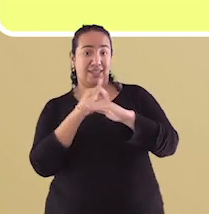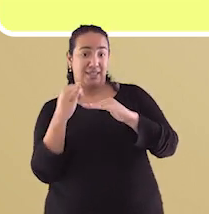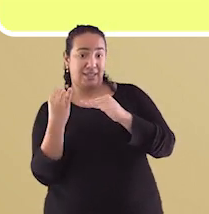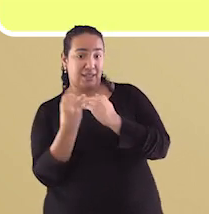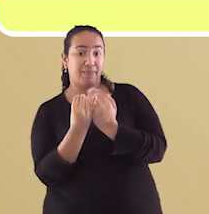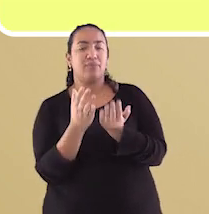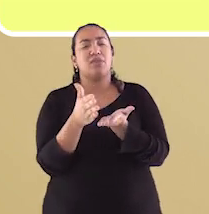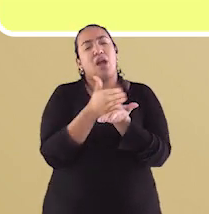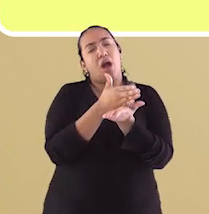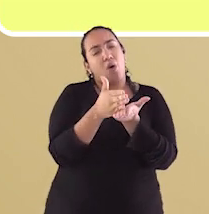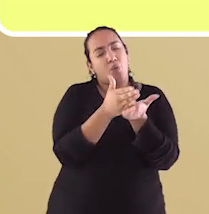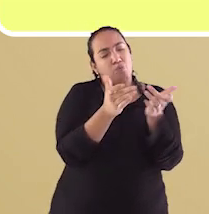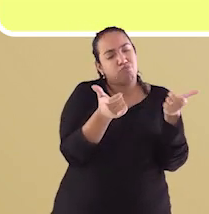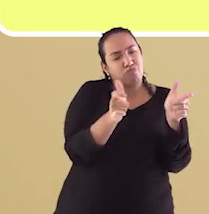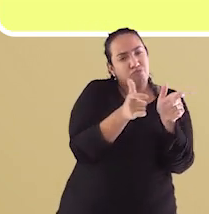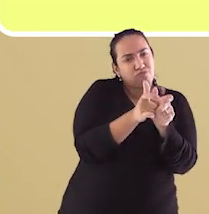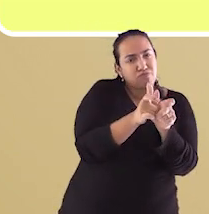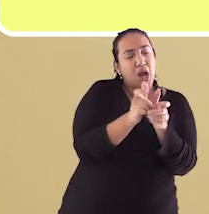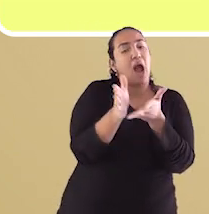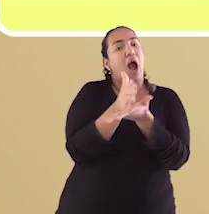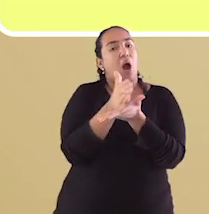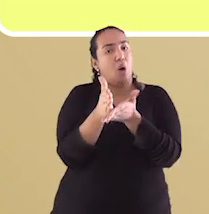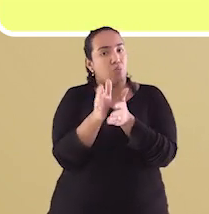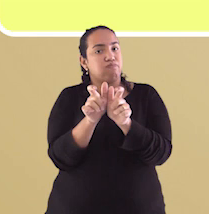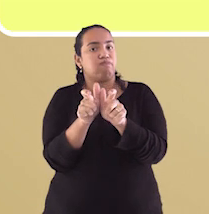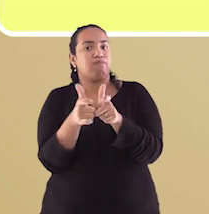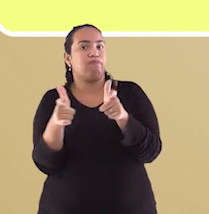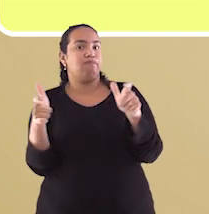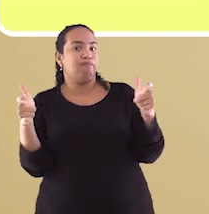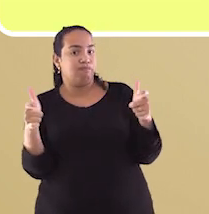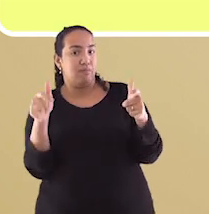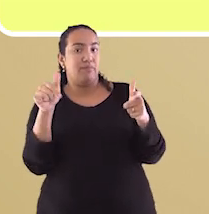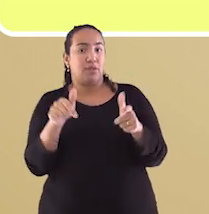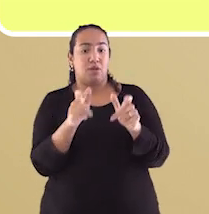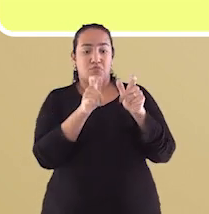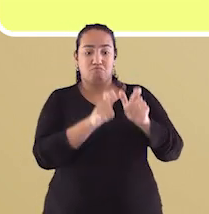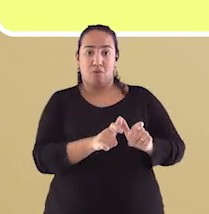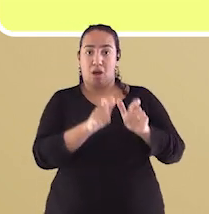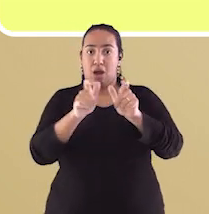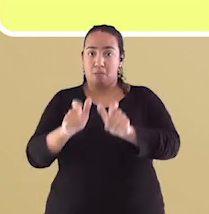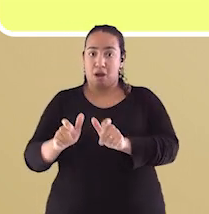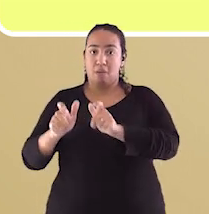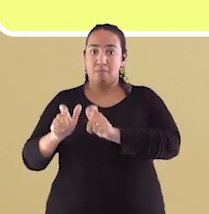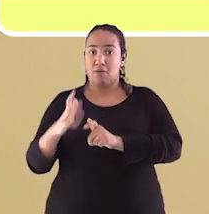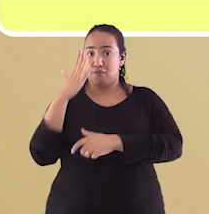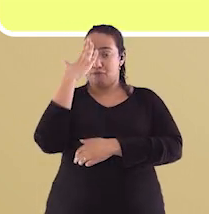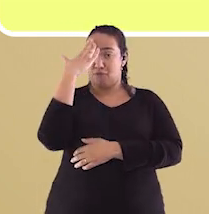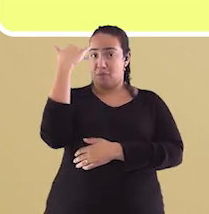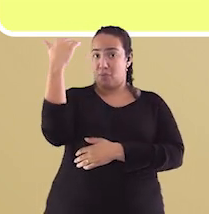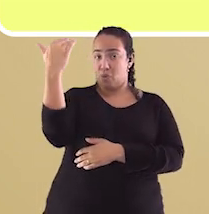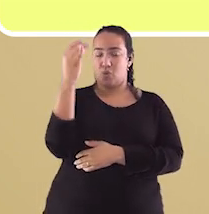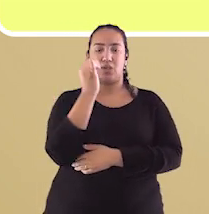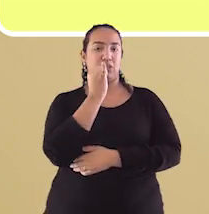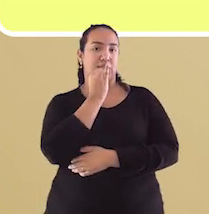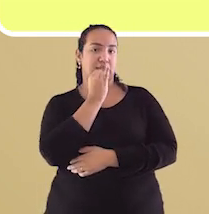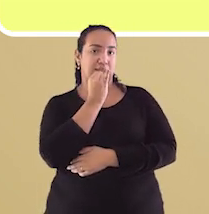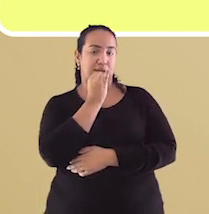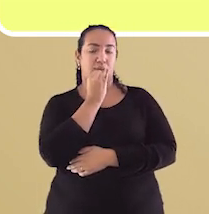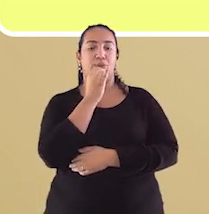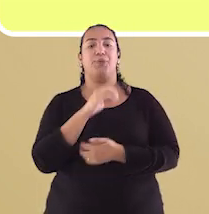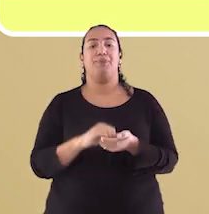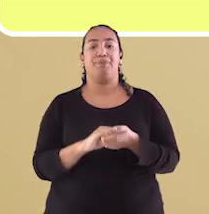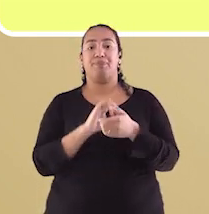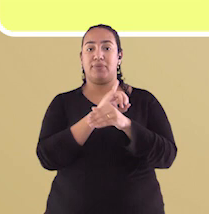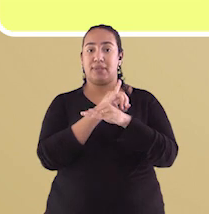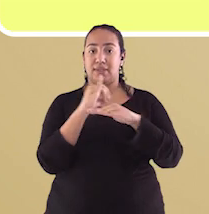Umas pequeninas e outras maiores, que se tornaram bairros conhecidos, como, por exemplo, a Ilha